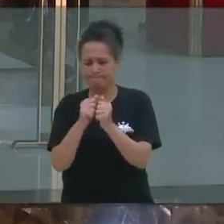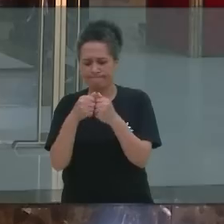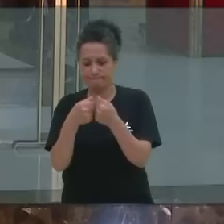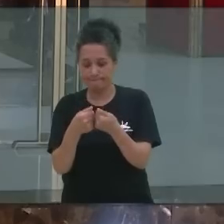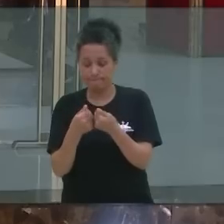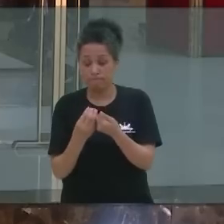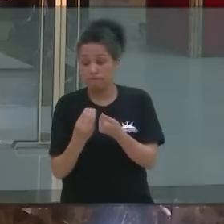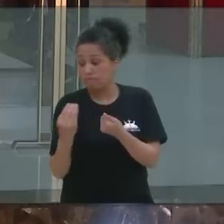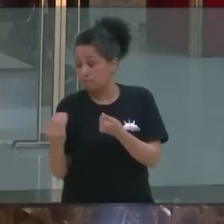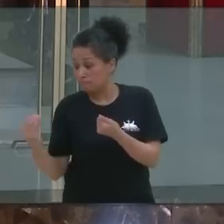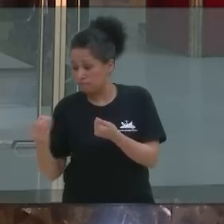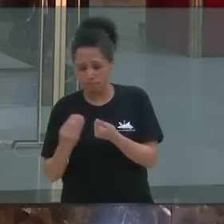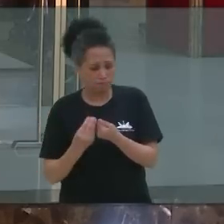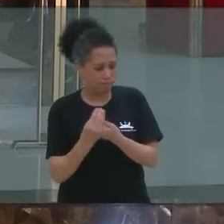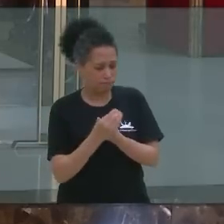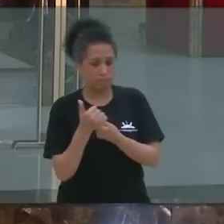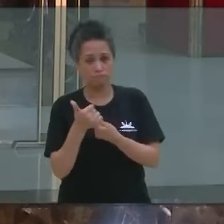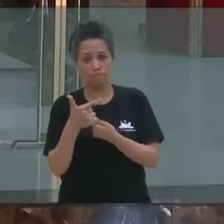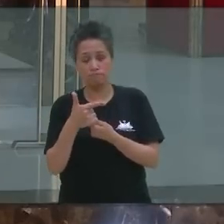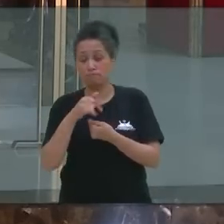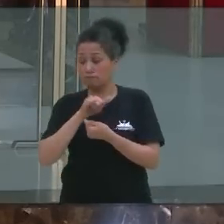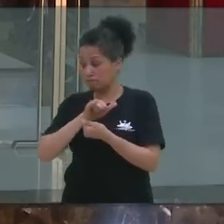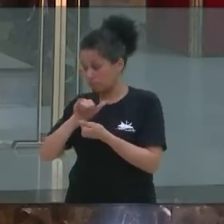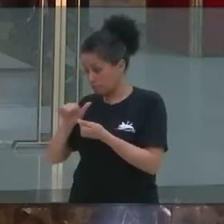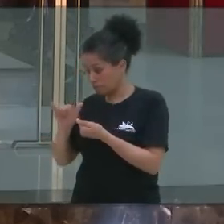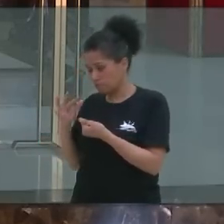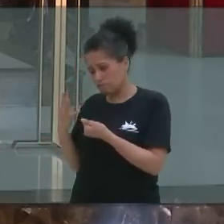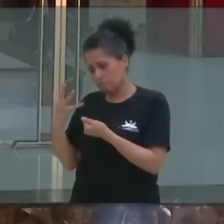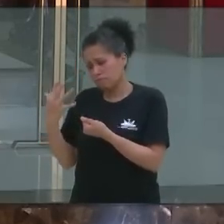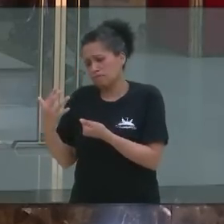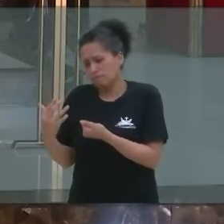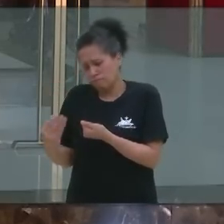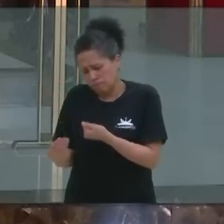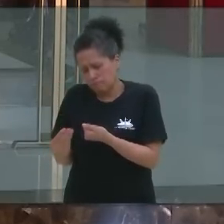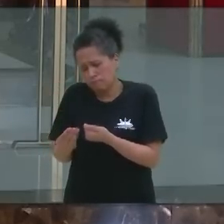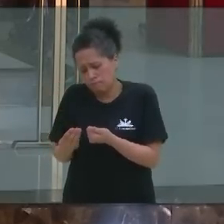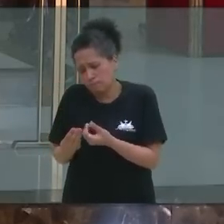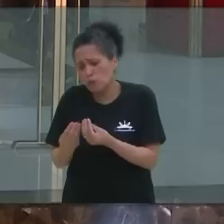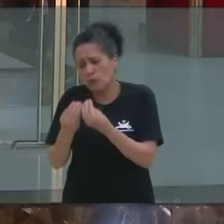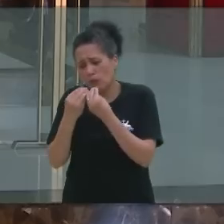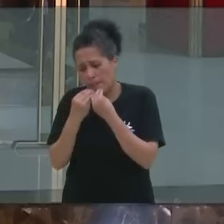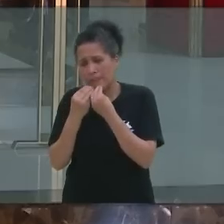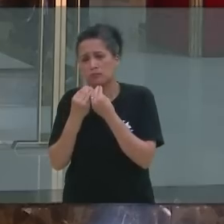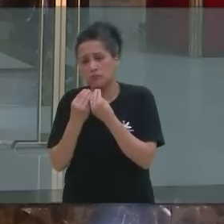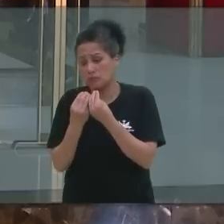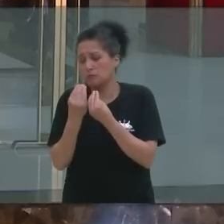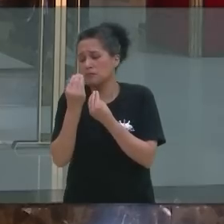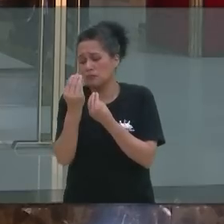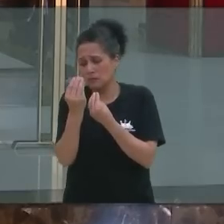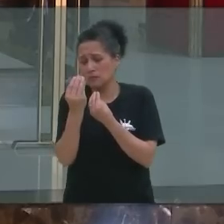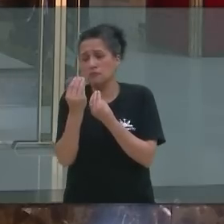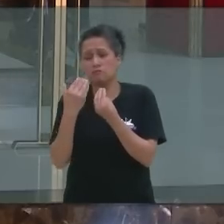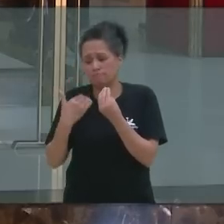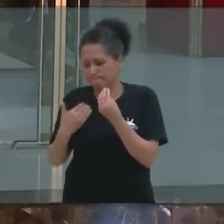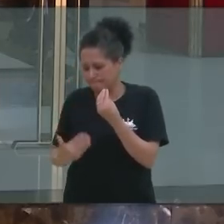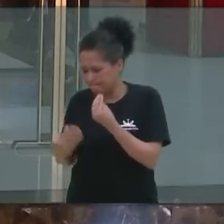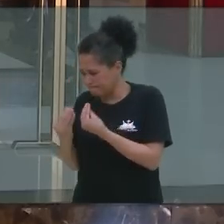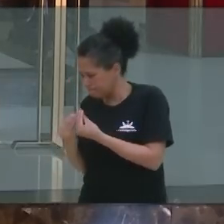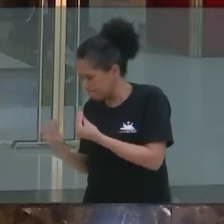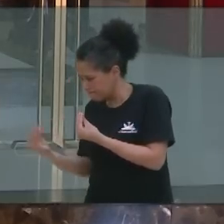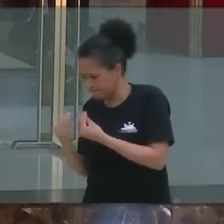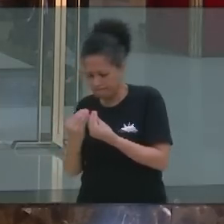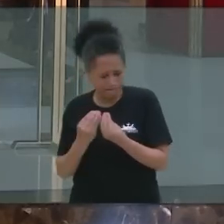e o deu a seus discípulos, dizendo: Tomai todos e comei. Isto é o meu corpo que